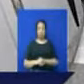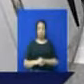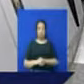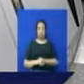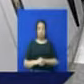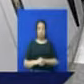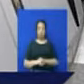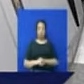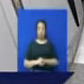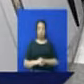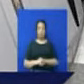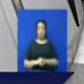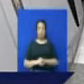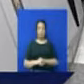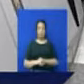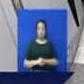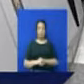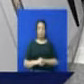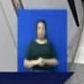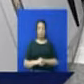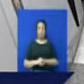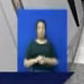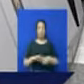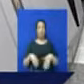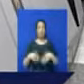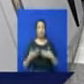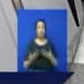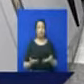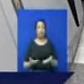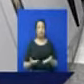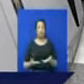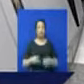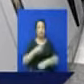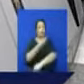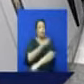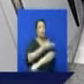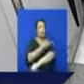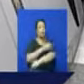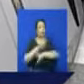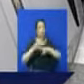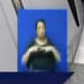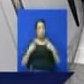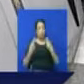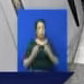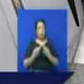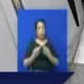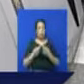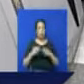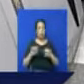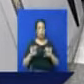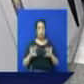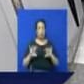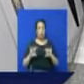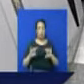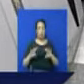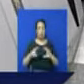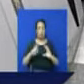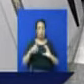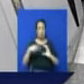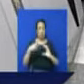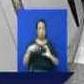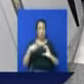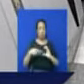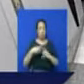Então, como é de praxe das sessões solenes nessa casa, sempre há